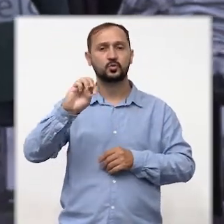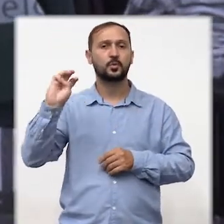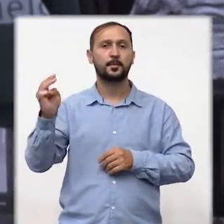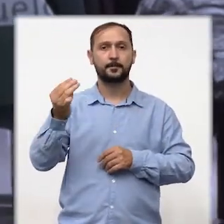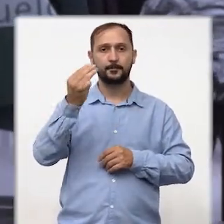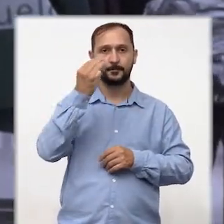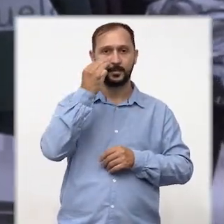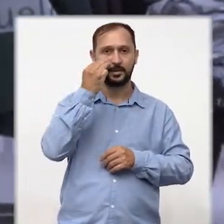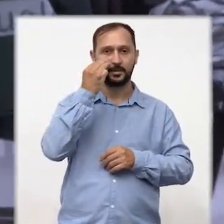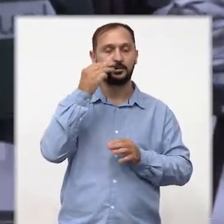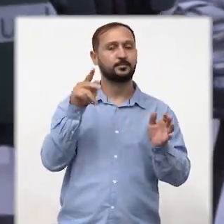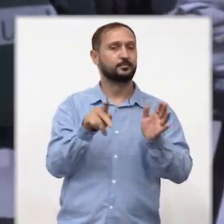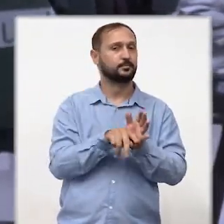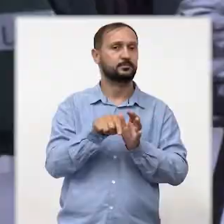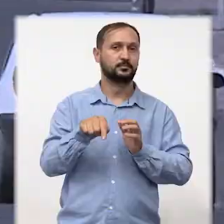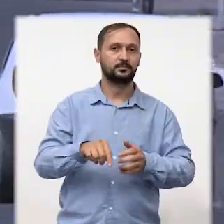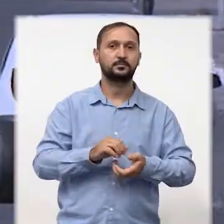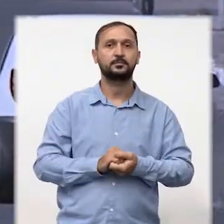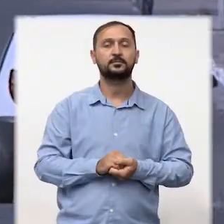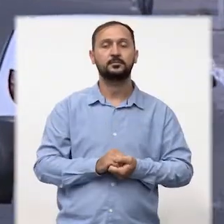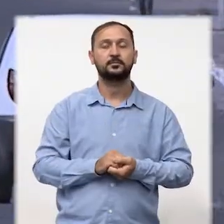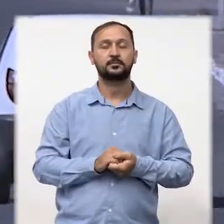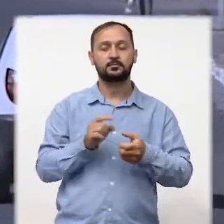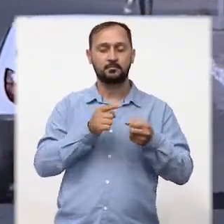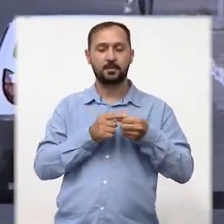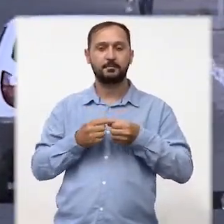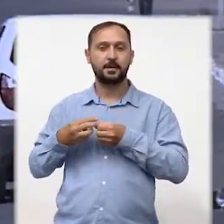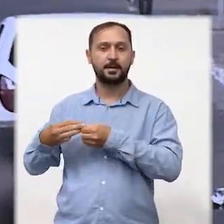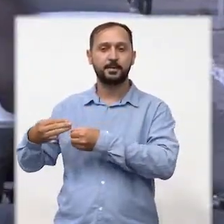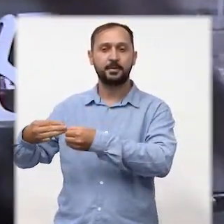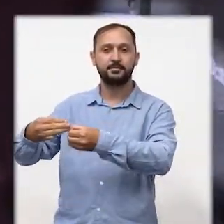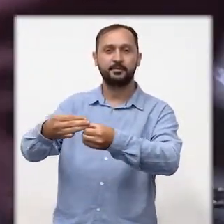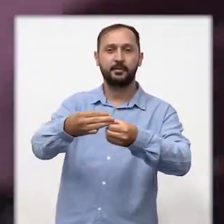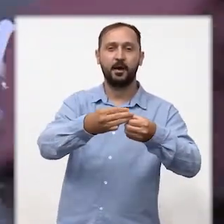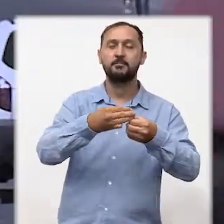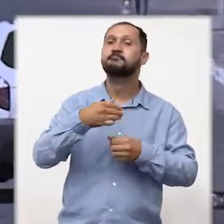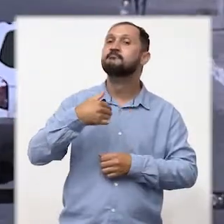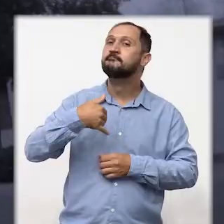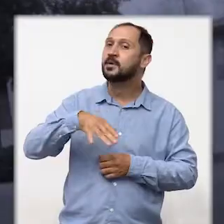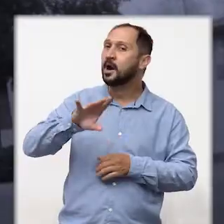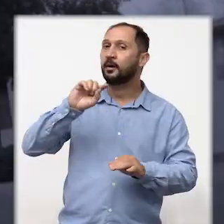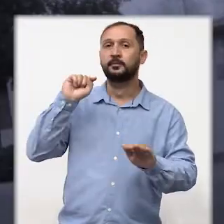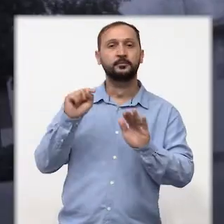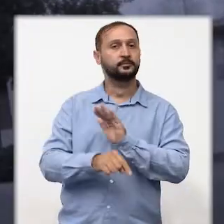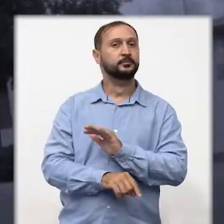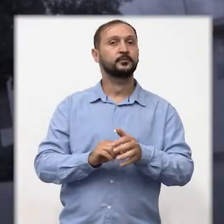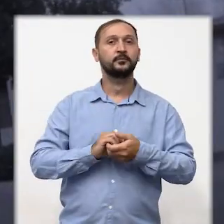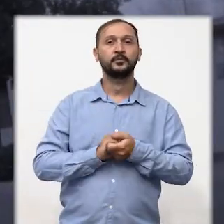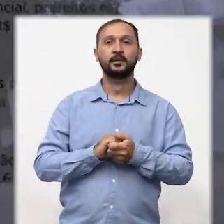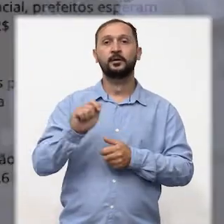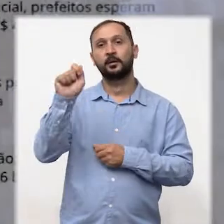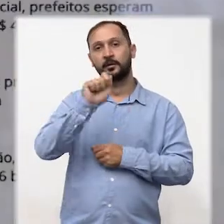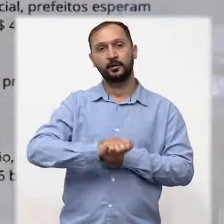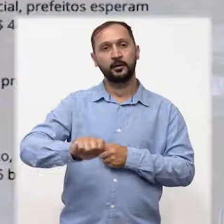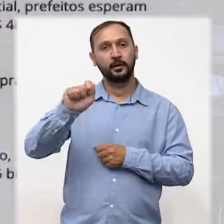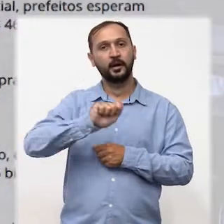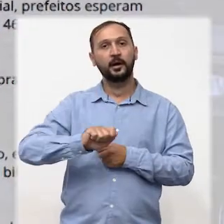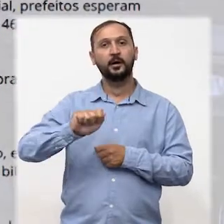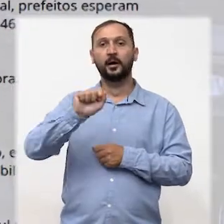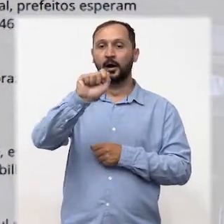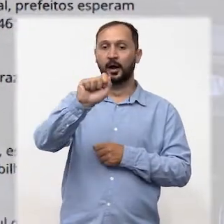R$18 bilhões nos cofres da capital. Pelo interior do estado, o abismo é ainda mais profundo. A Associação